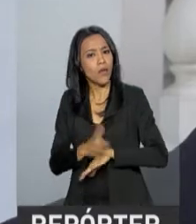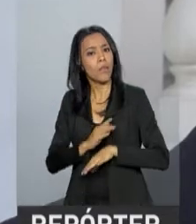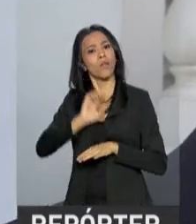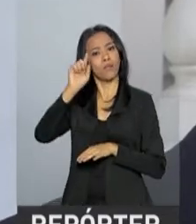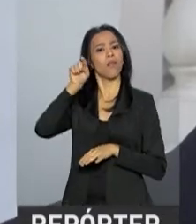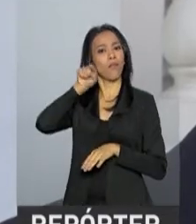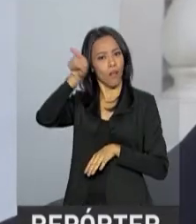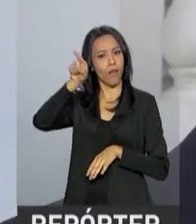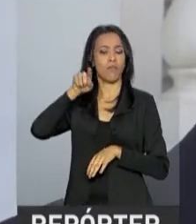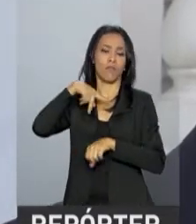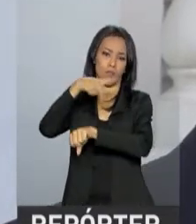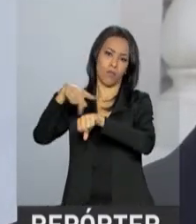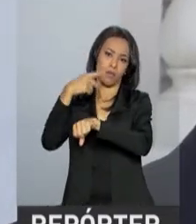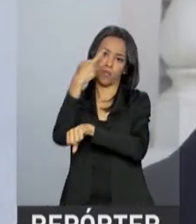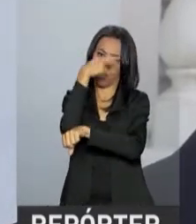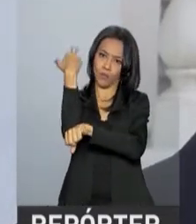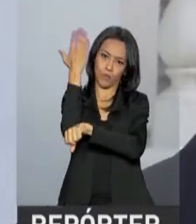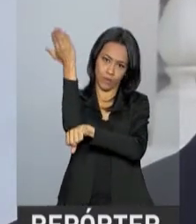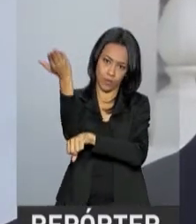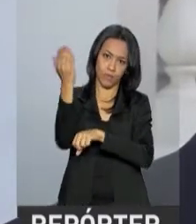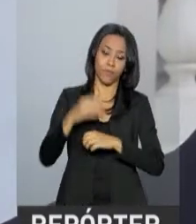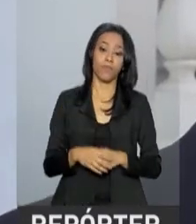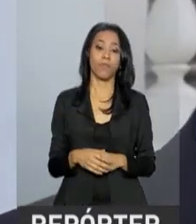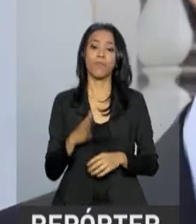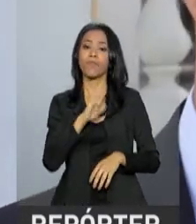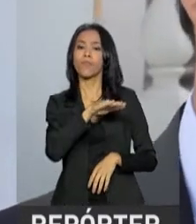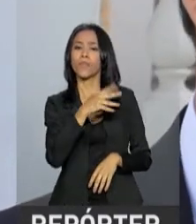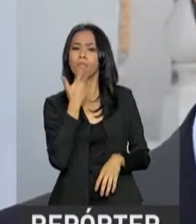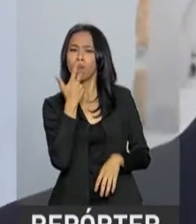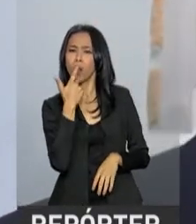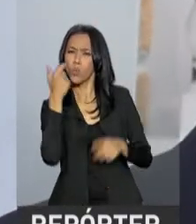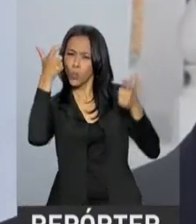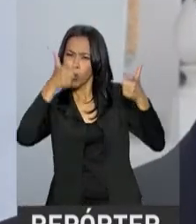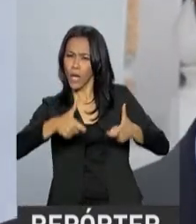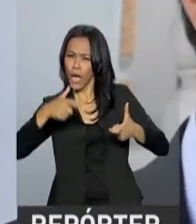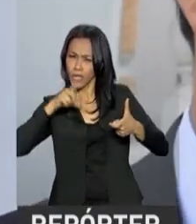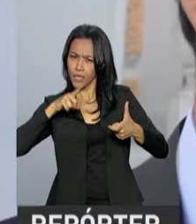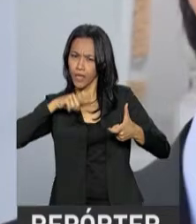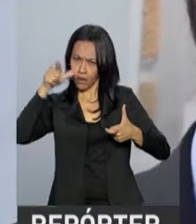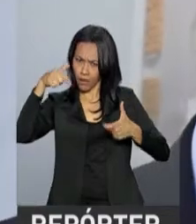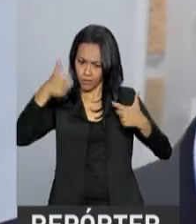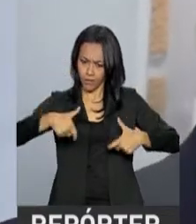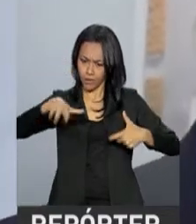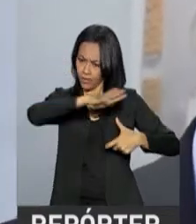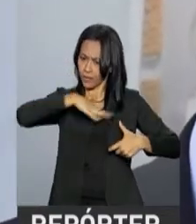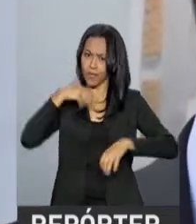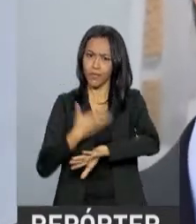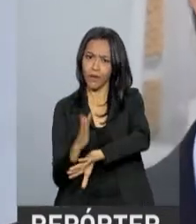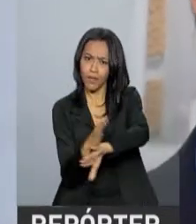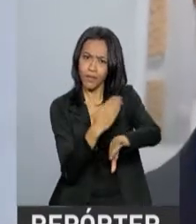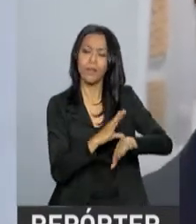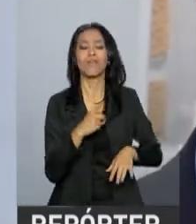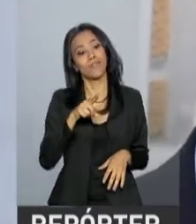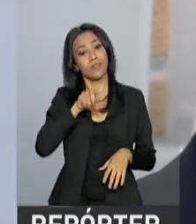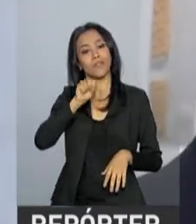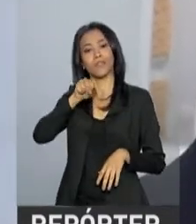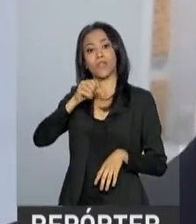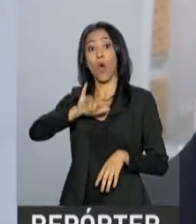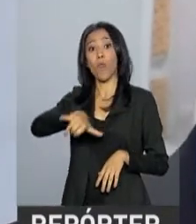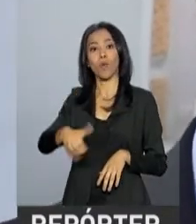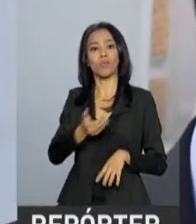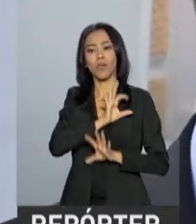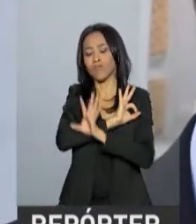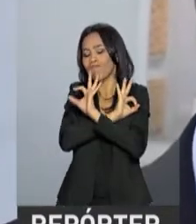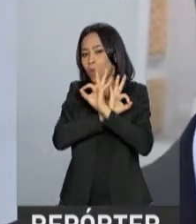você eles inclusive colocaram à disposição o centro elementos que ele possui aqui só tinha exatamente essa vai ser uma oportunidade espetacular